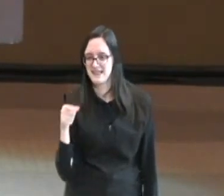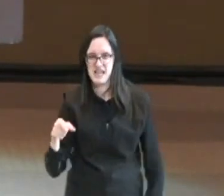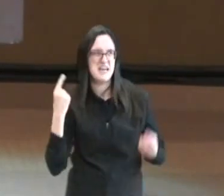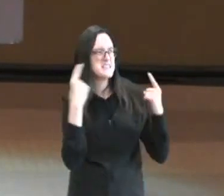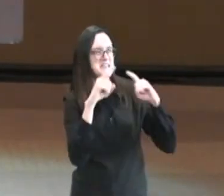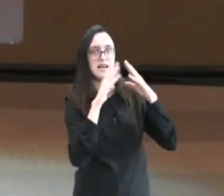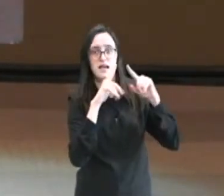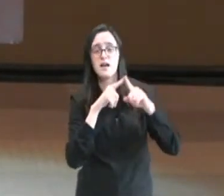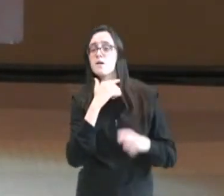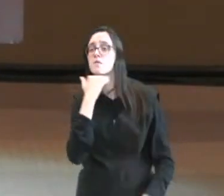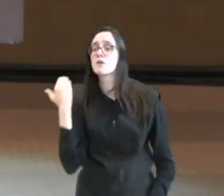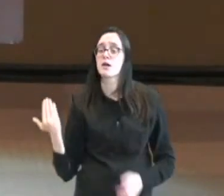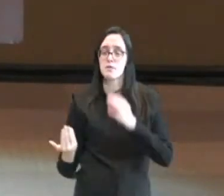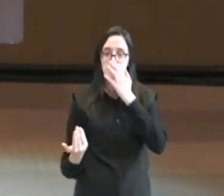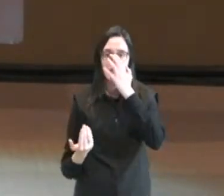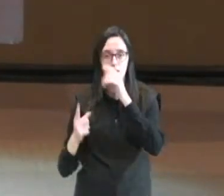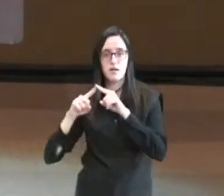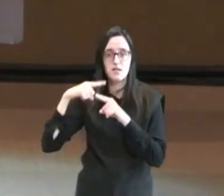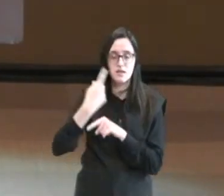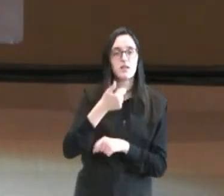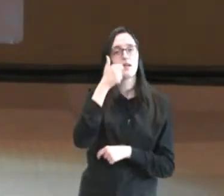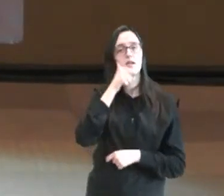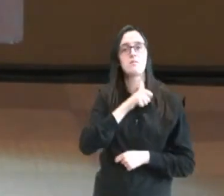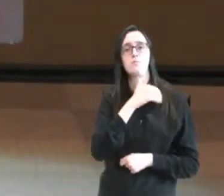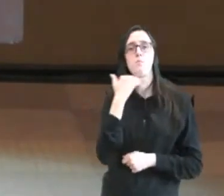Passou uns tempos, a mulher morreu.